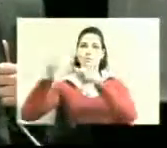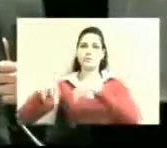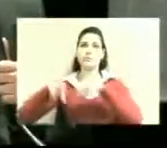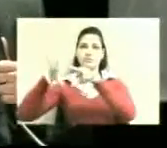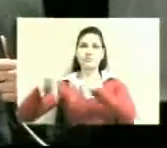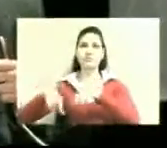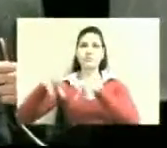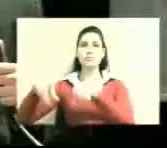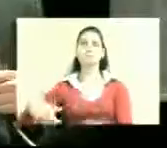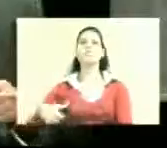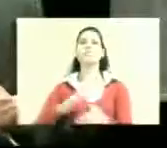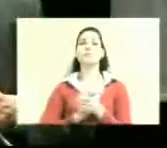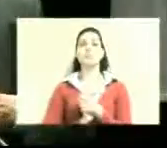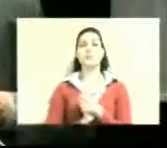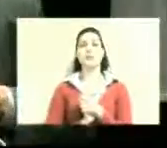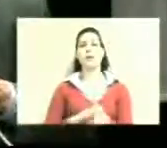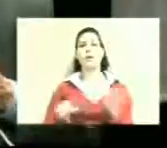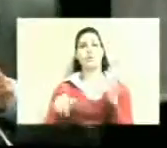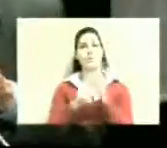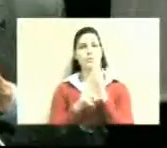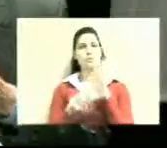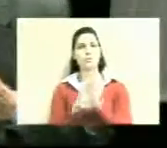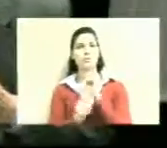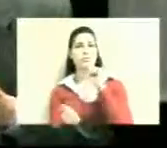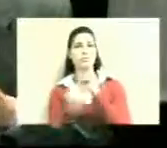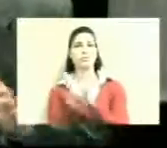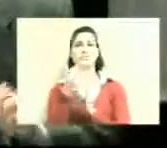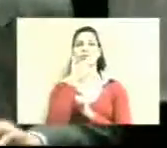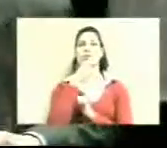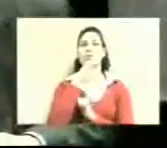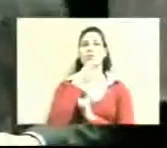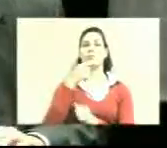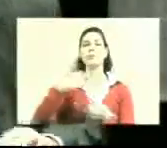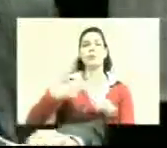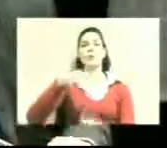de Arambaré, ele que é um lutador aí da orizicultura.